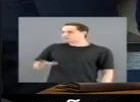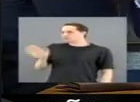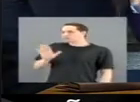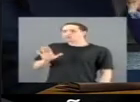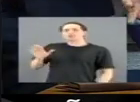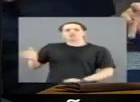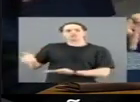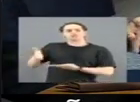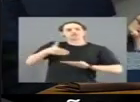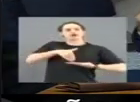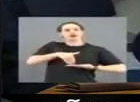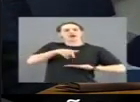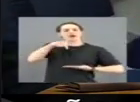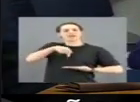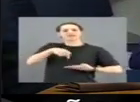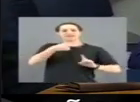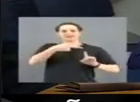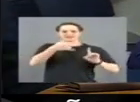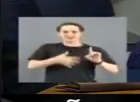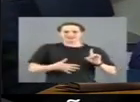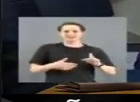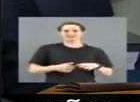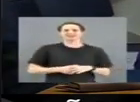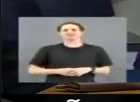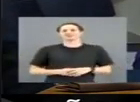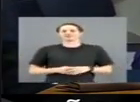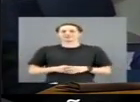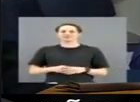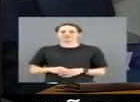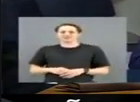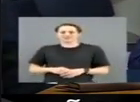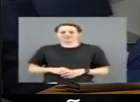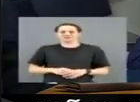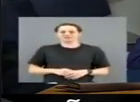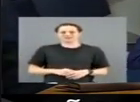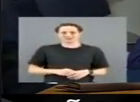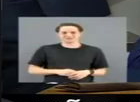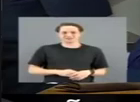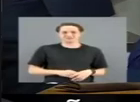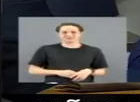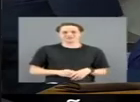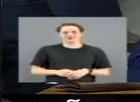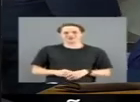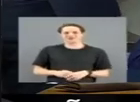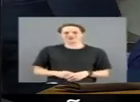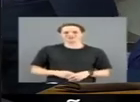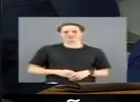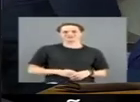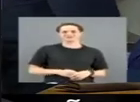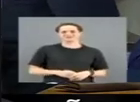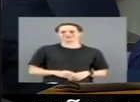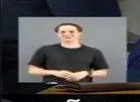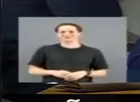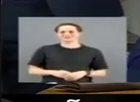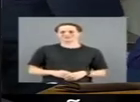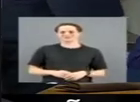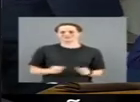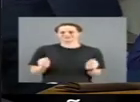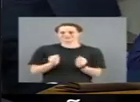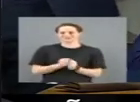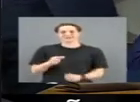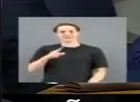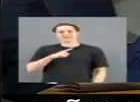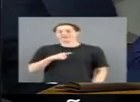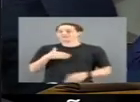presidência, da relatoria. Eu quero apenas manifestar isso e dizer que